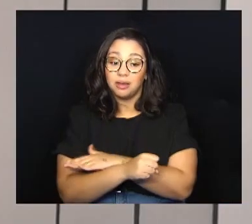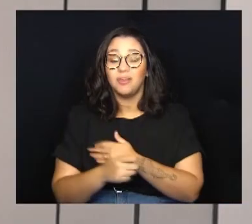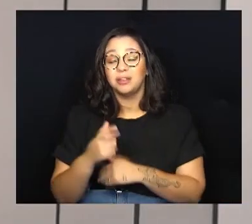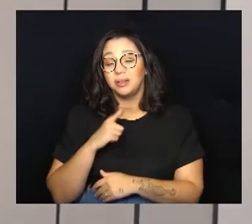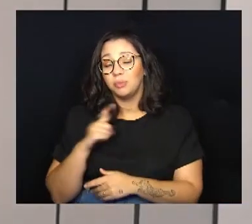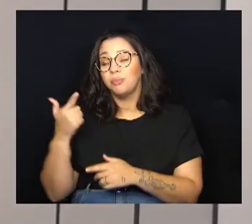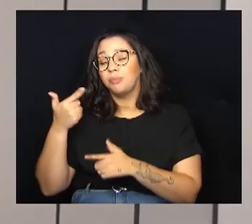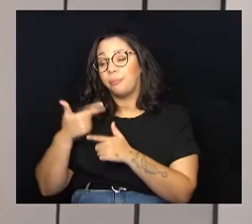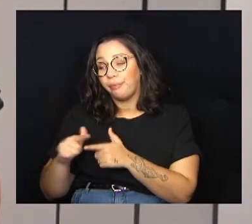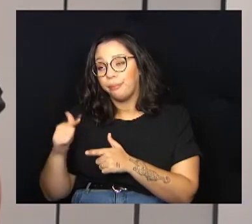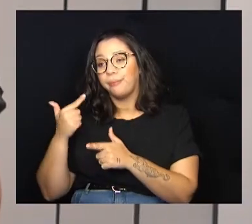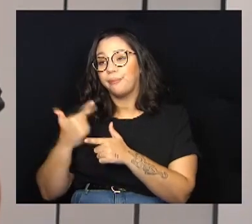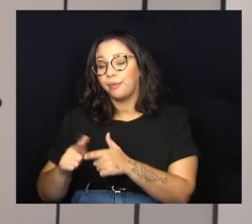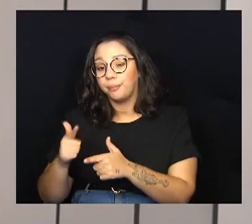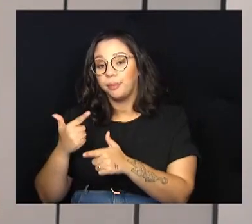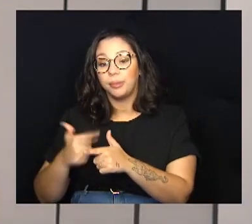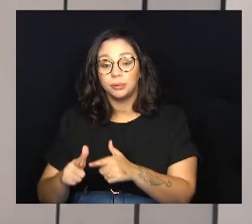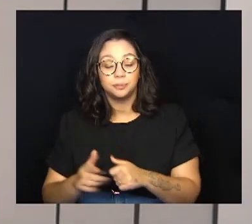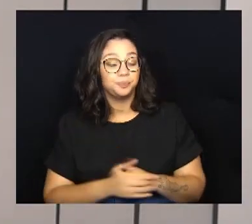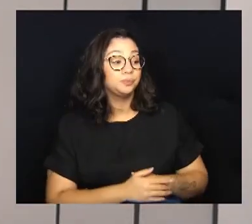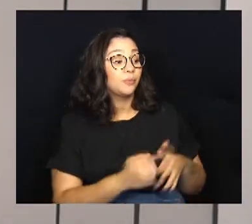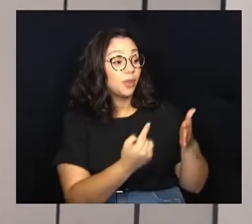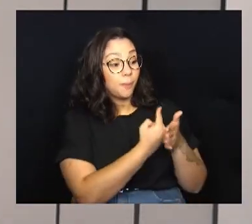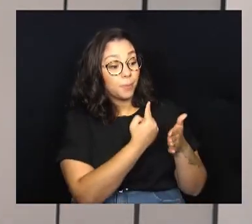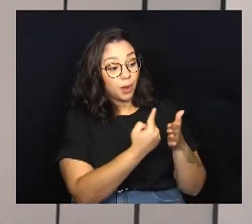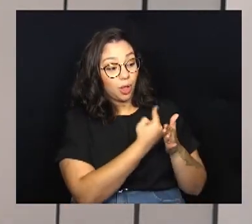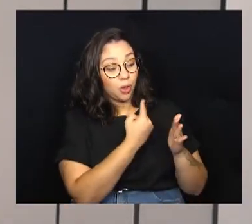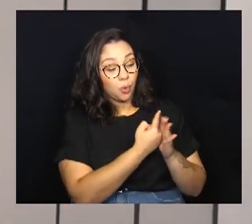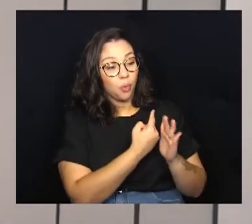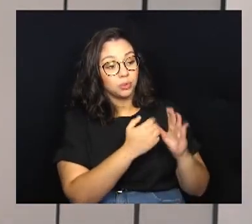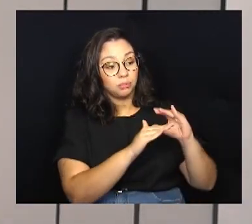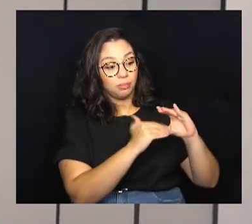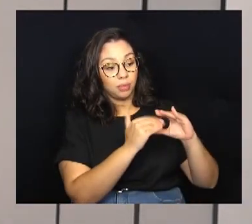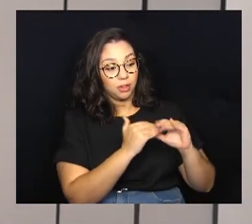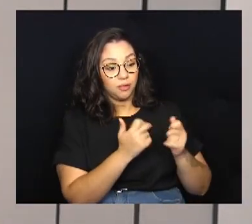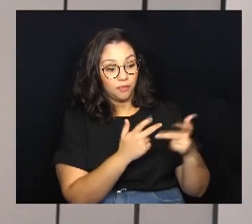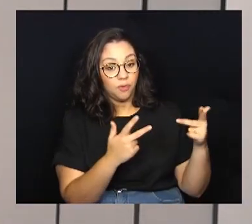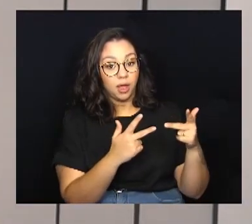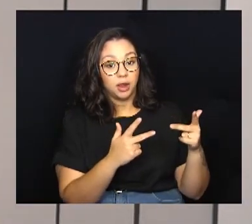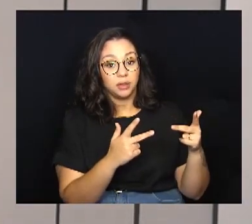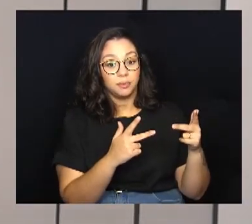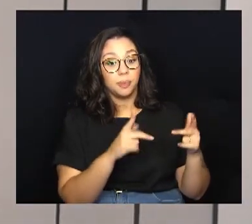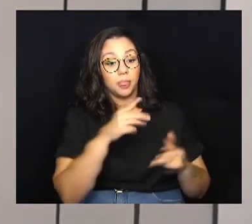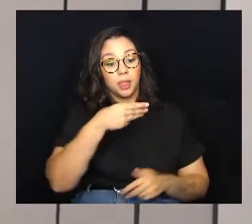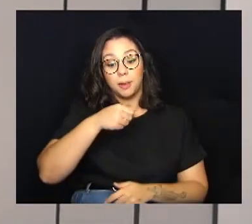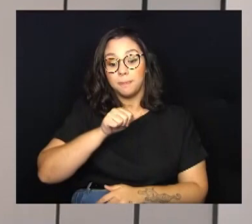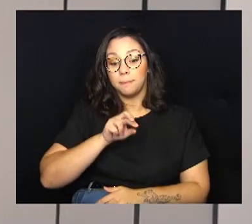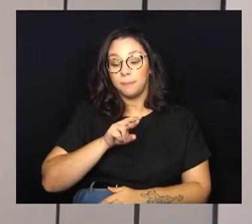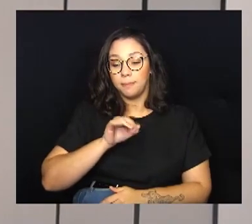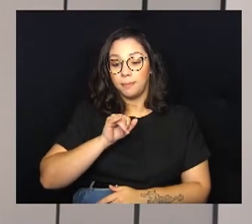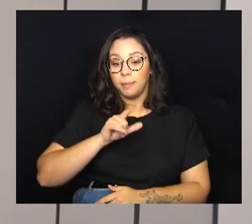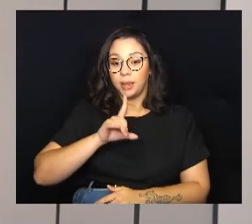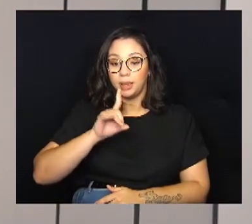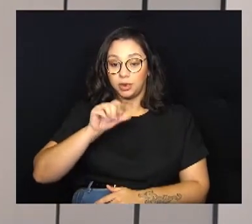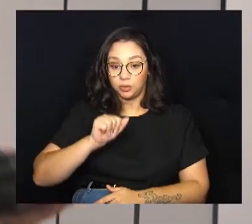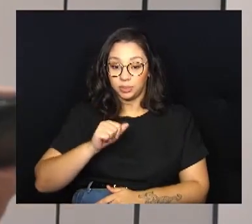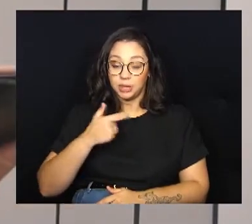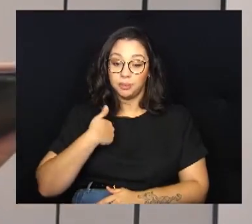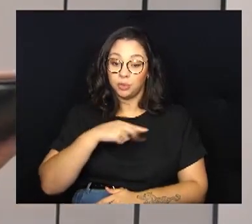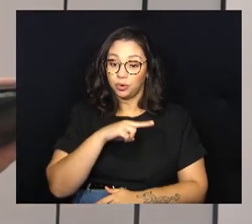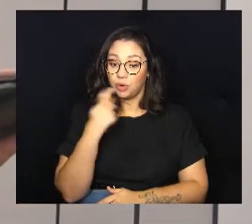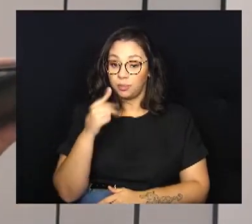mundo para eles terem coragem e fazer alguma coisa. Para onde essa criança vai? Vai para um abrigo, né? Para onde que esse pai